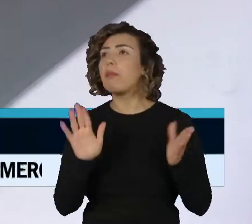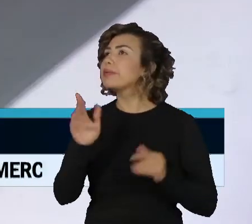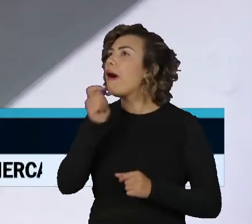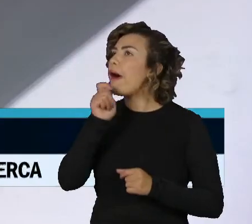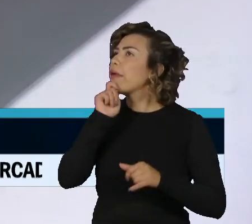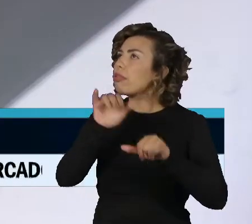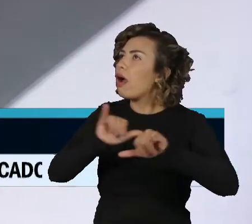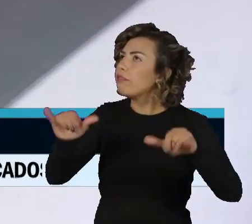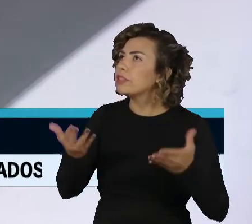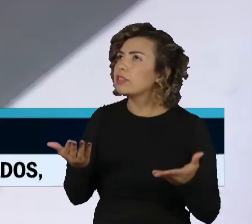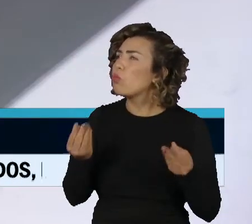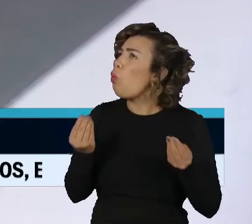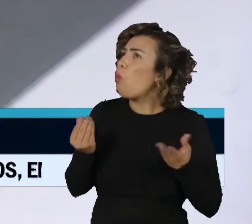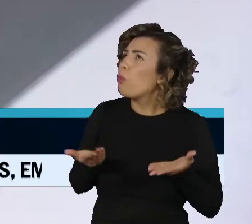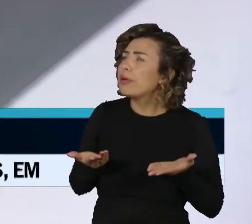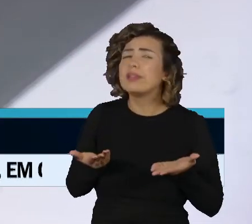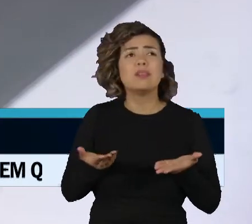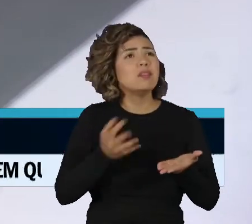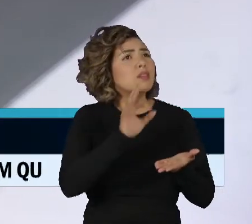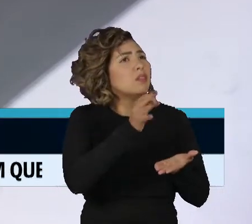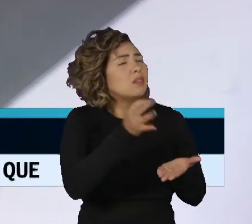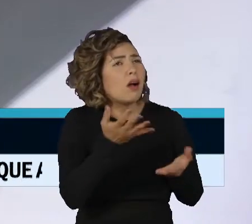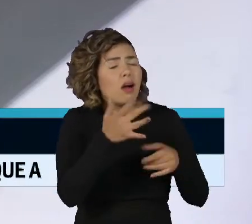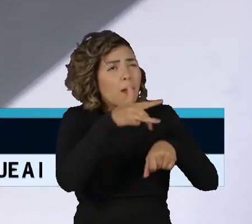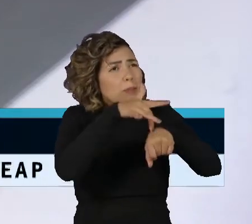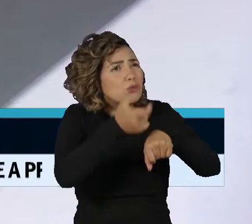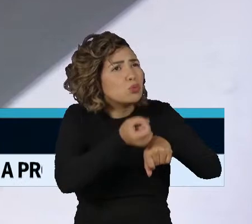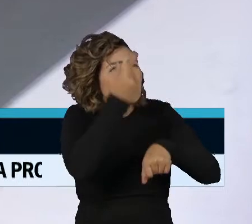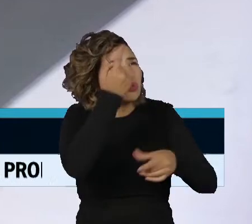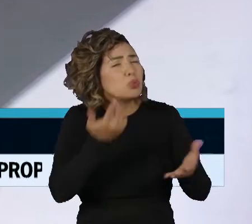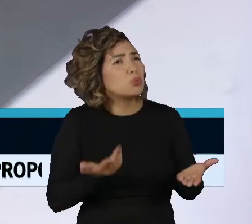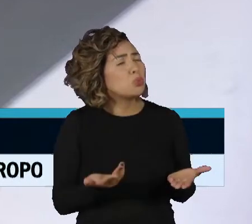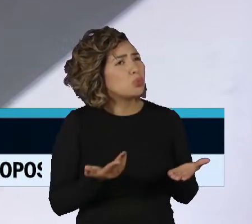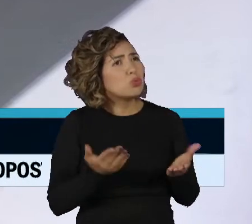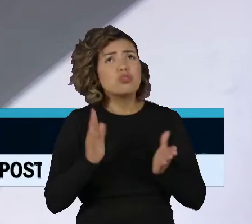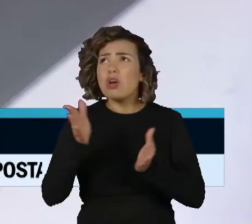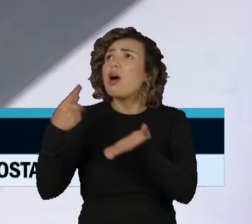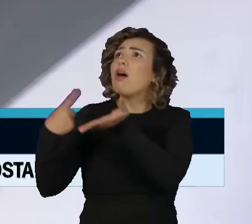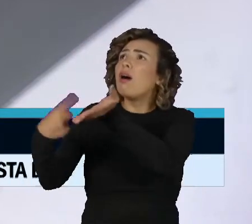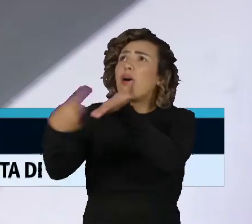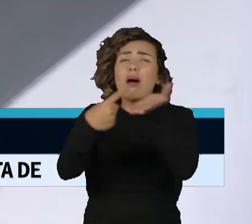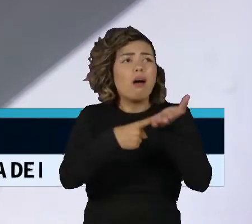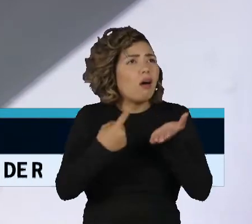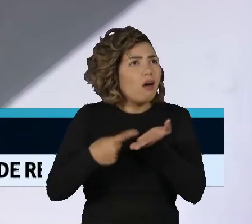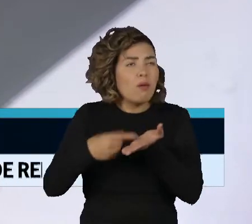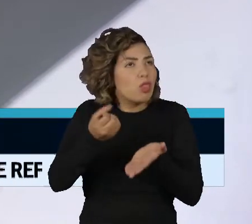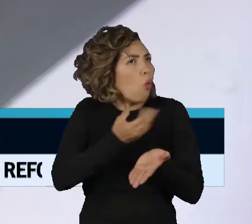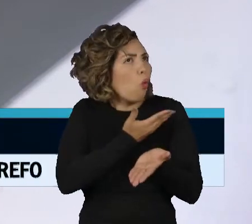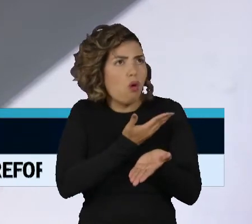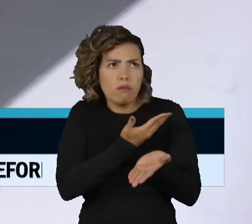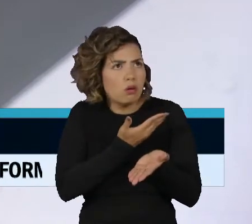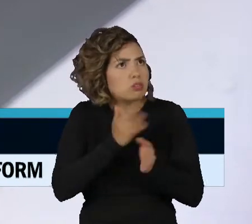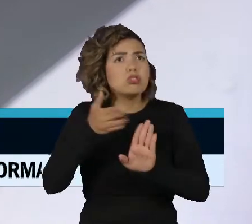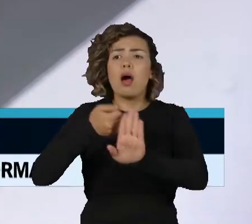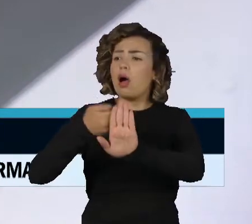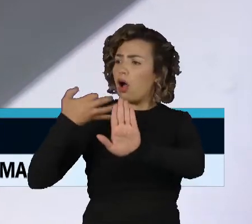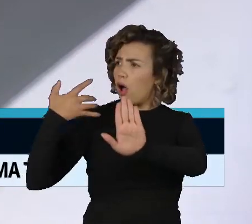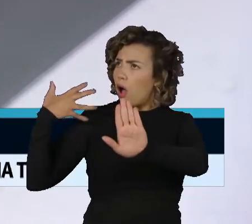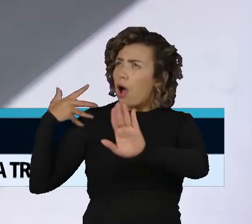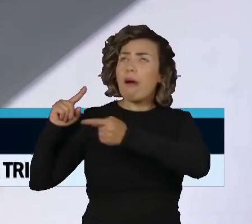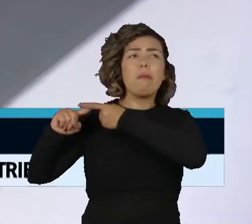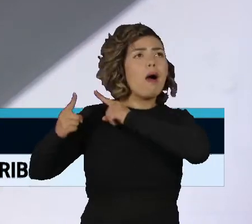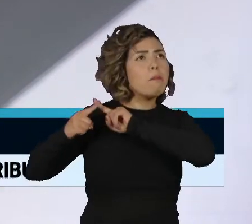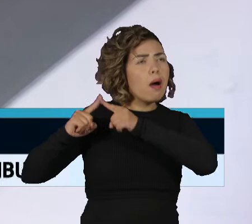acho que negligência, quer dizer, a convenção não é nova, ela levou muitos anos para ser debatida. Quer dizer,